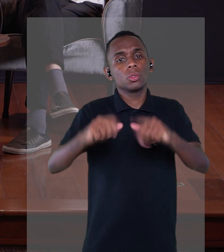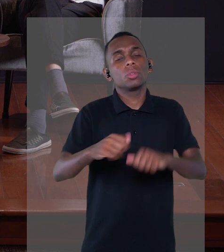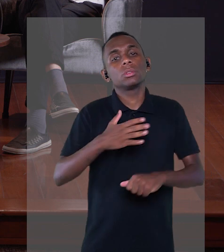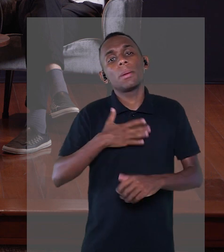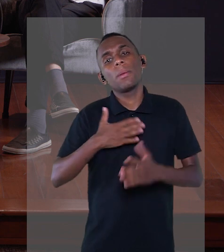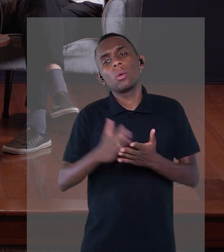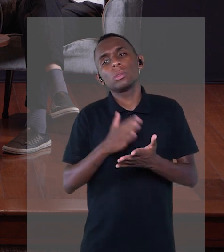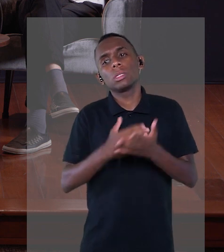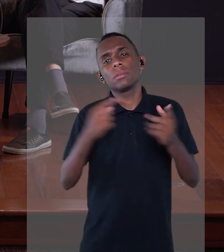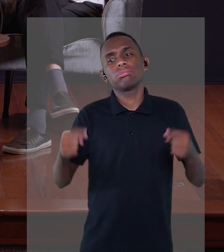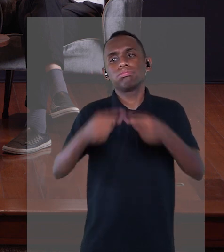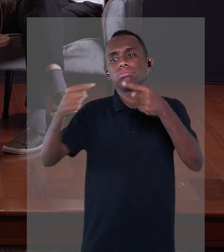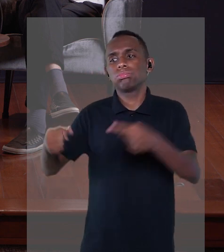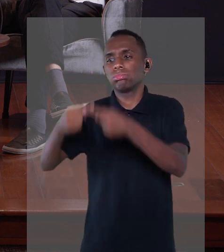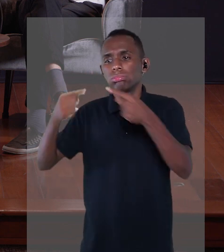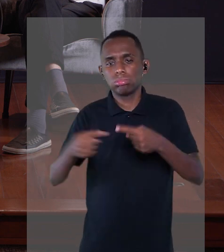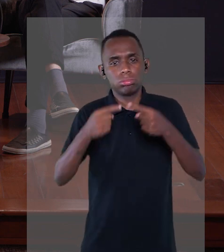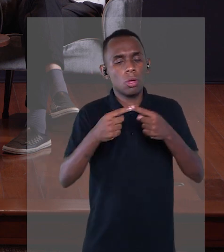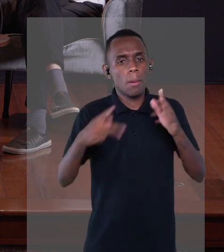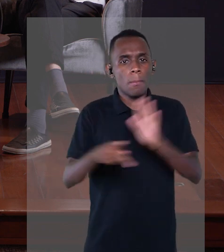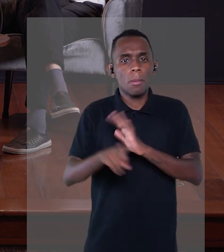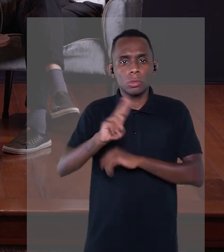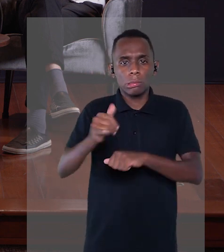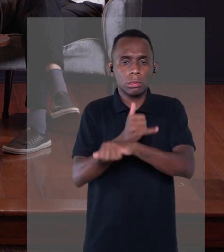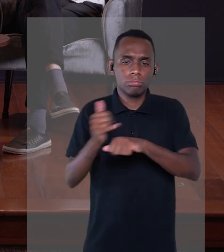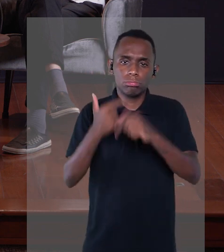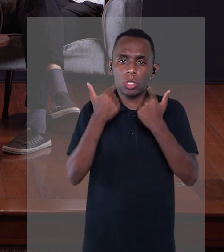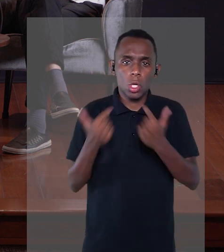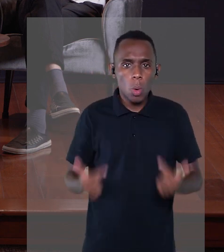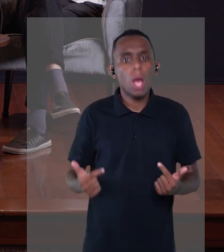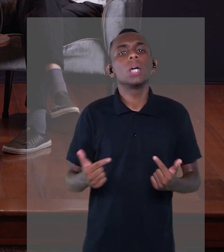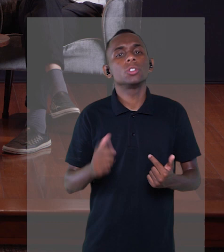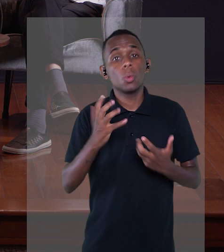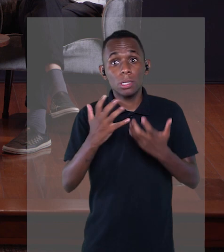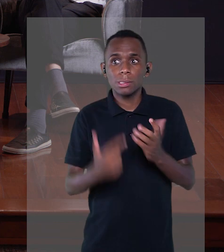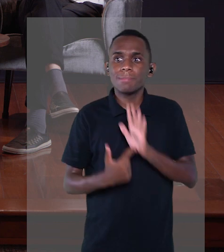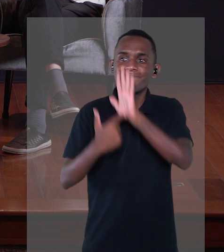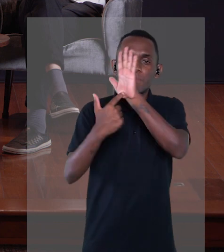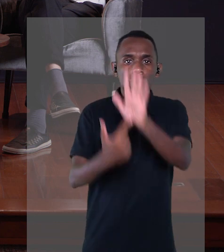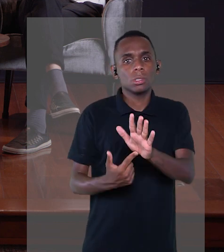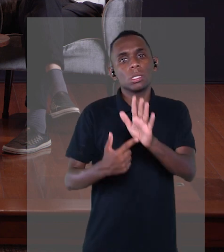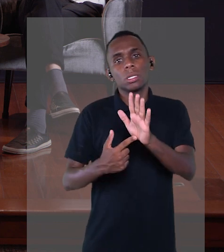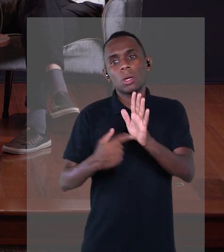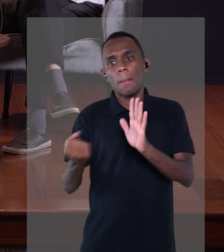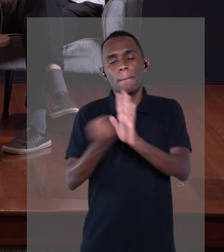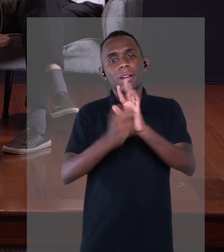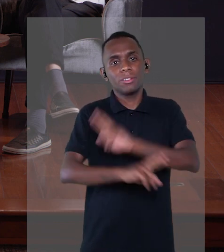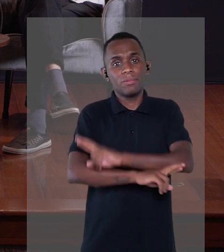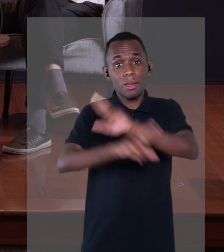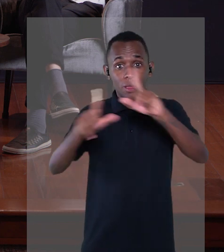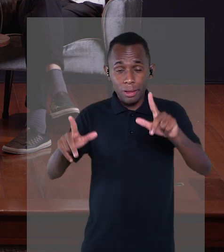sempre brincaram com a linguagem. Eu sempre gostei de reproduzir vários registros diferentes,